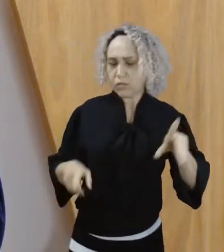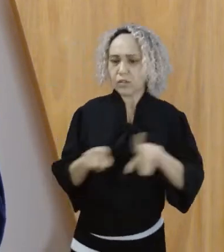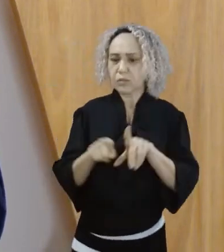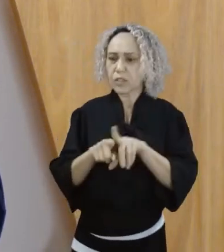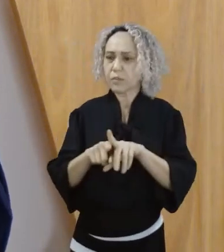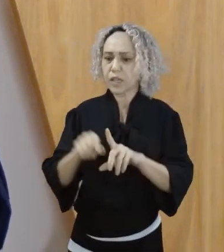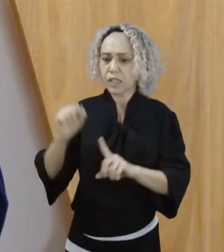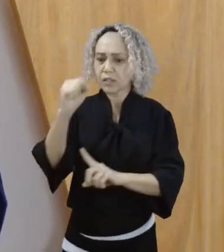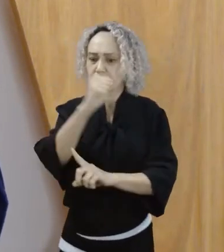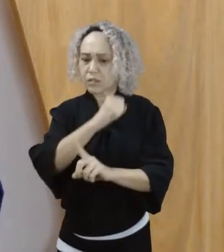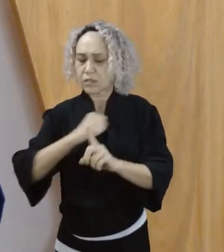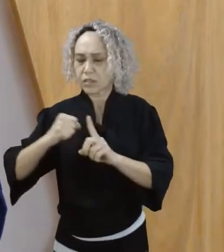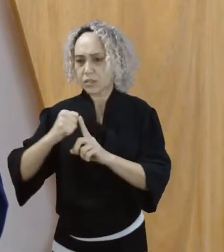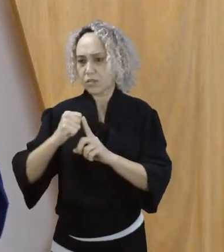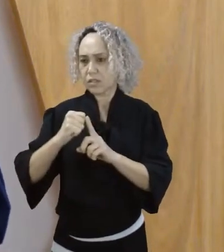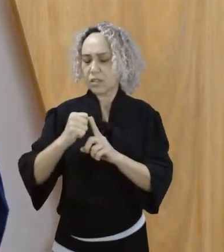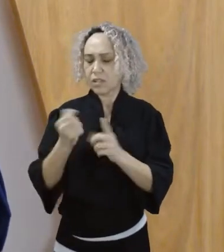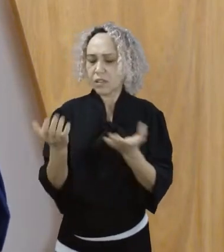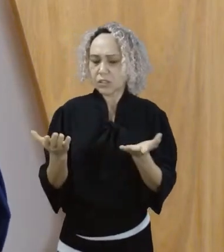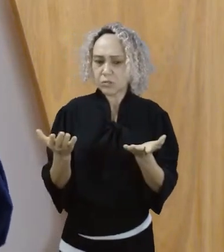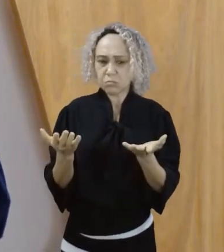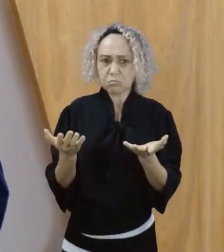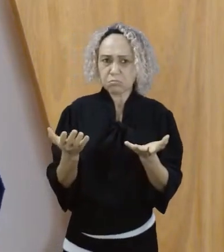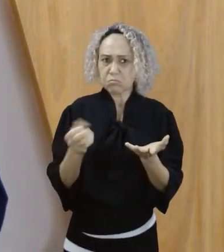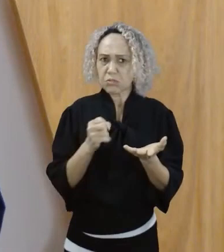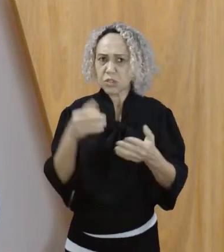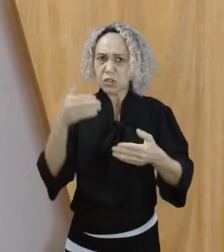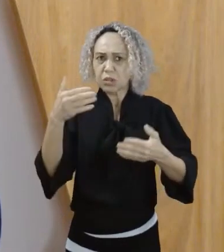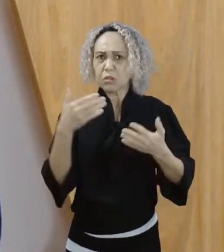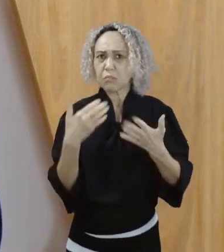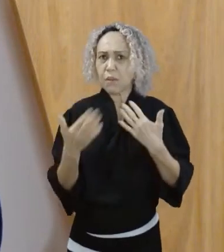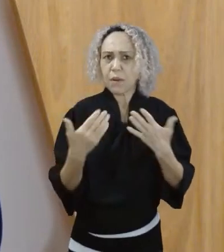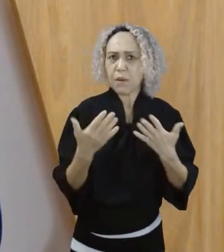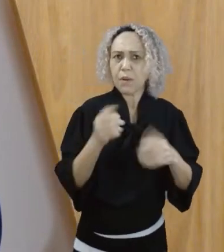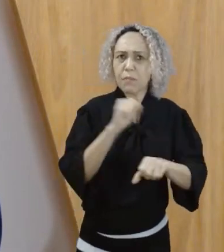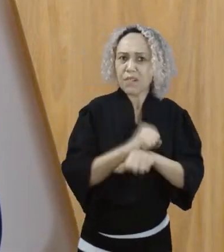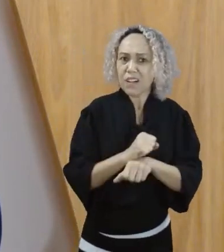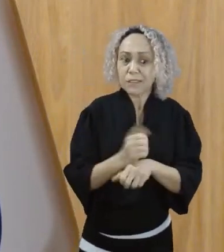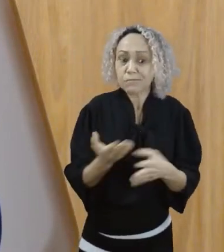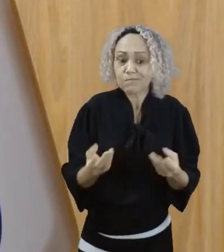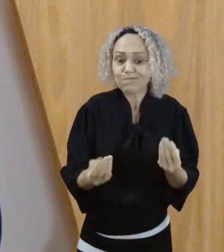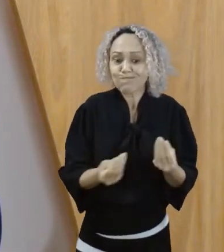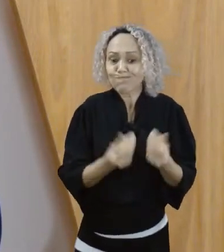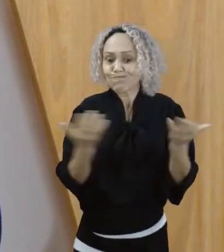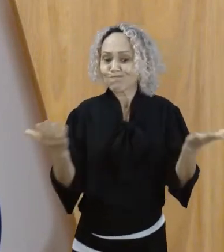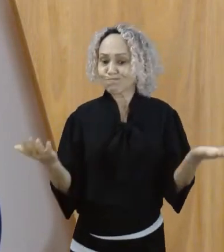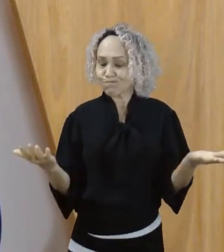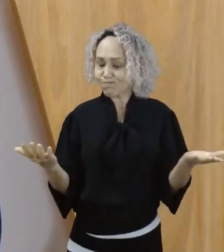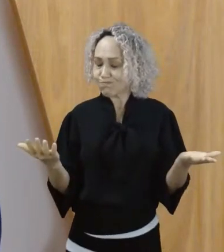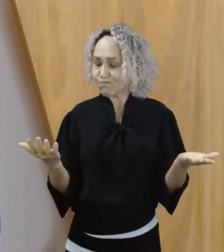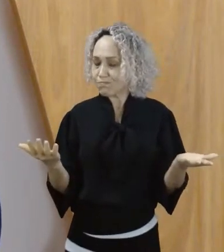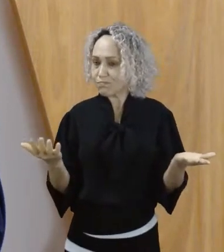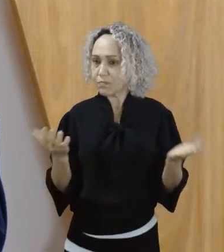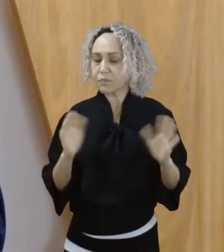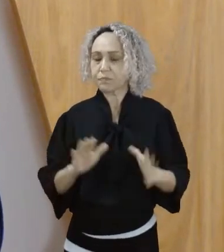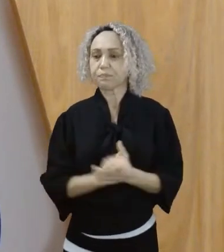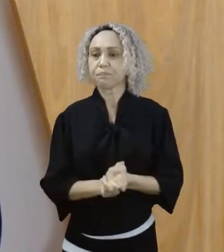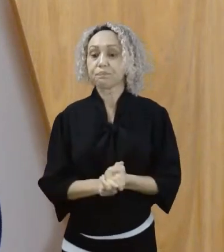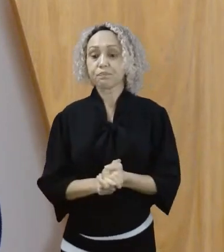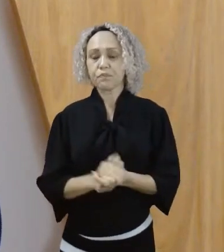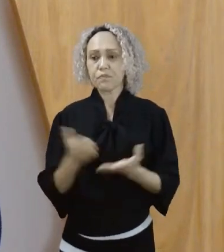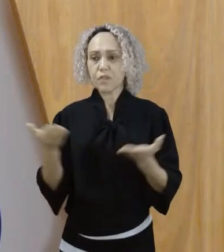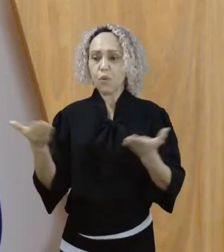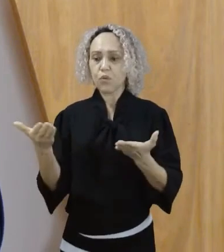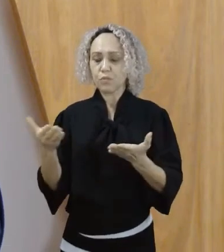social é para que os presidentes que se reúnem a partir eh de hoje no no no na cúpula dos